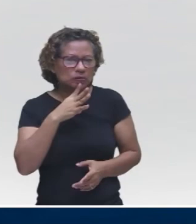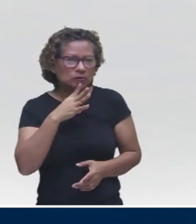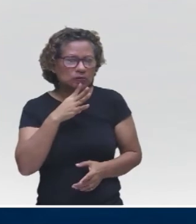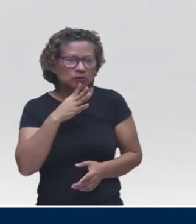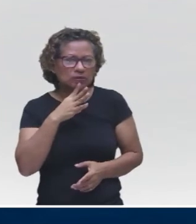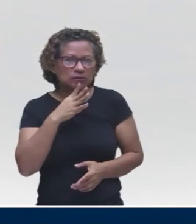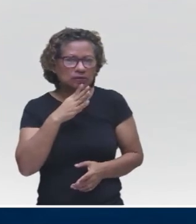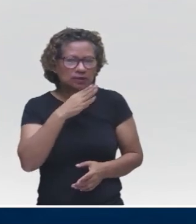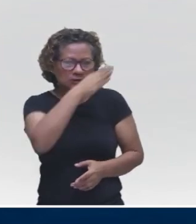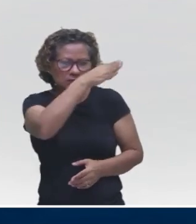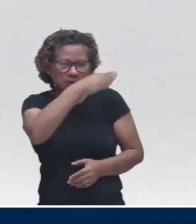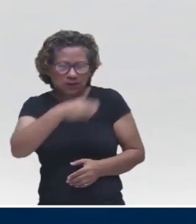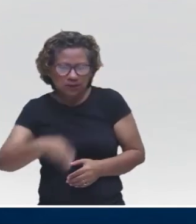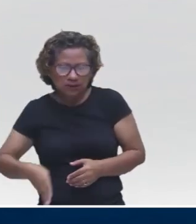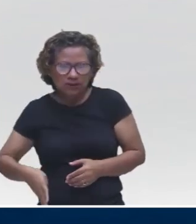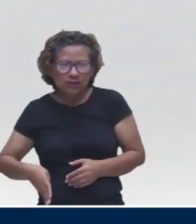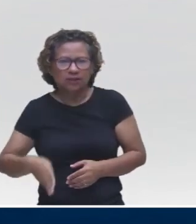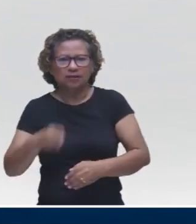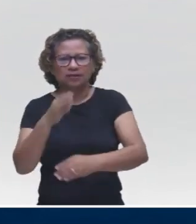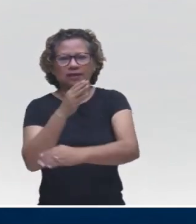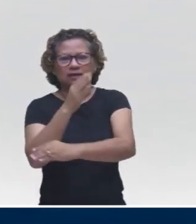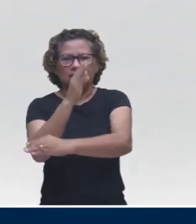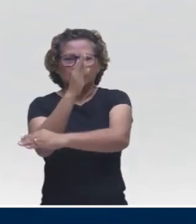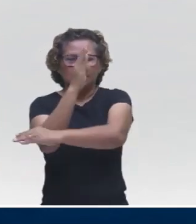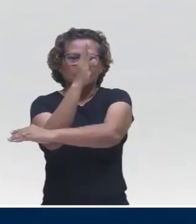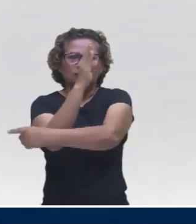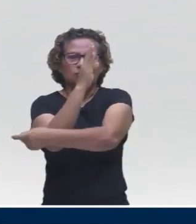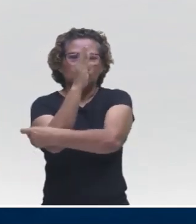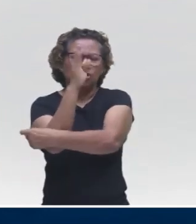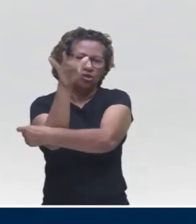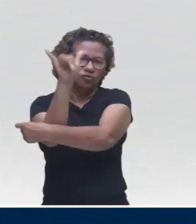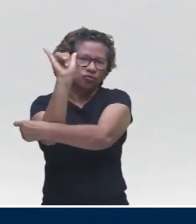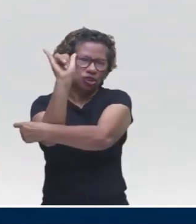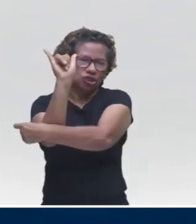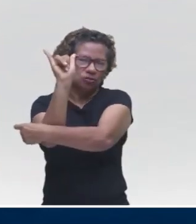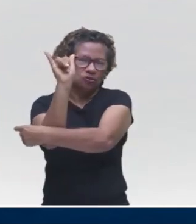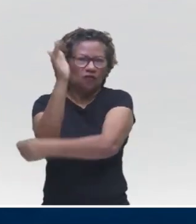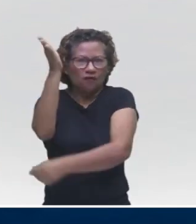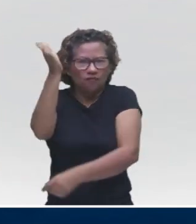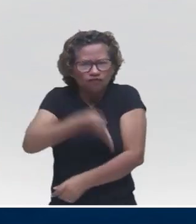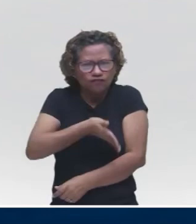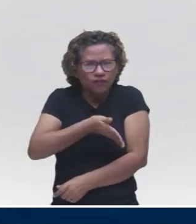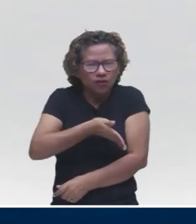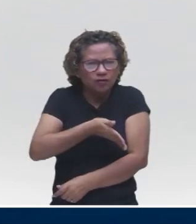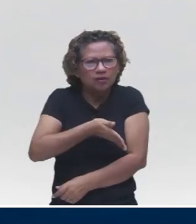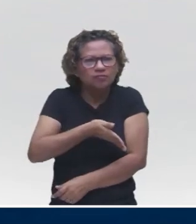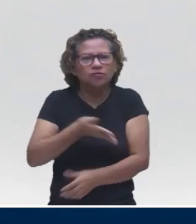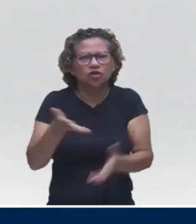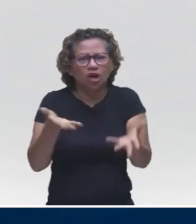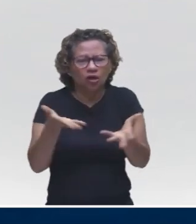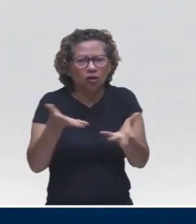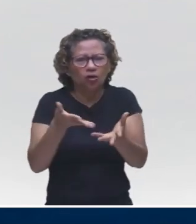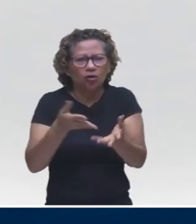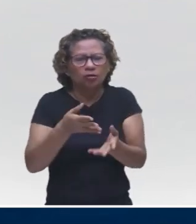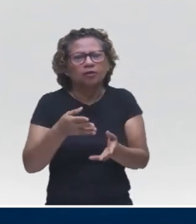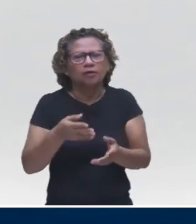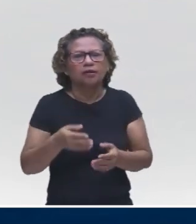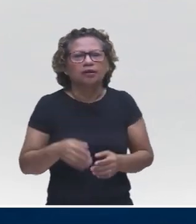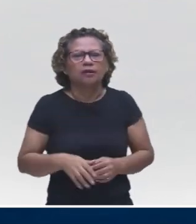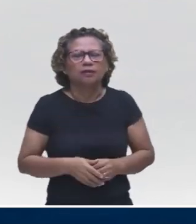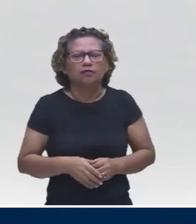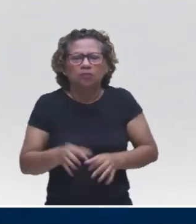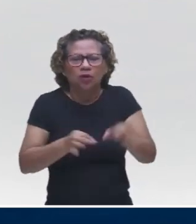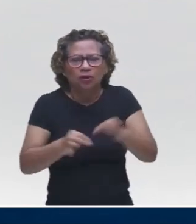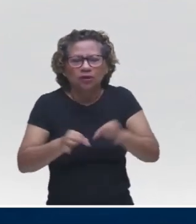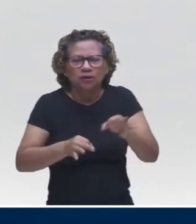ponto em que a reta vai cortar o eixo do y, que é o coeficiente linear. Então, vamos definir primeiro o coeficiente linear. Quando é que eu